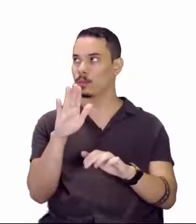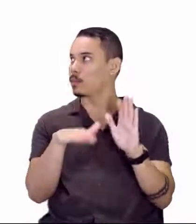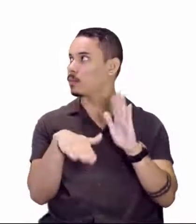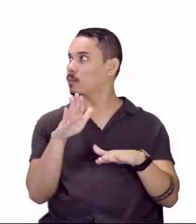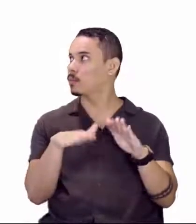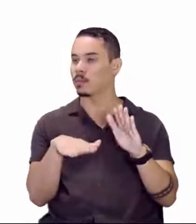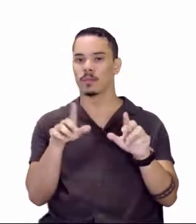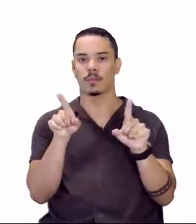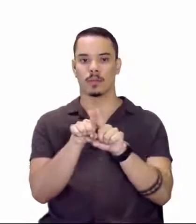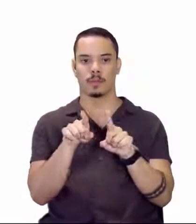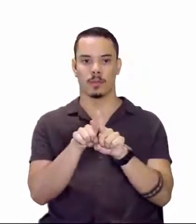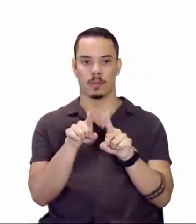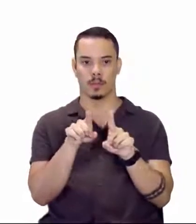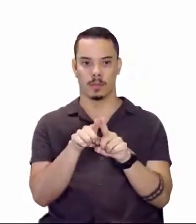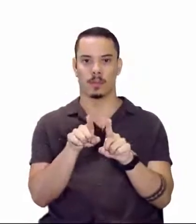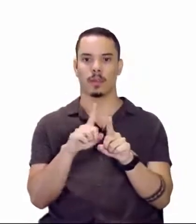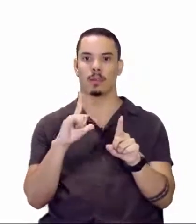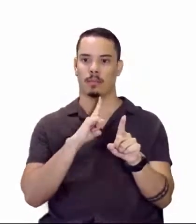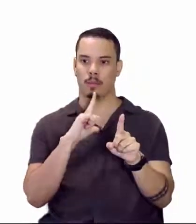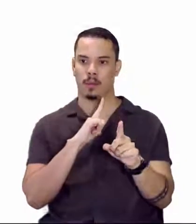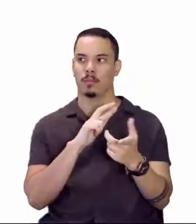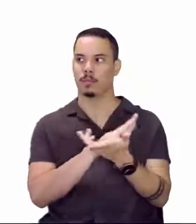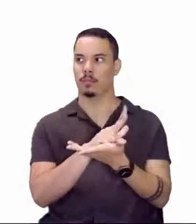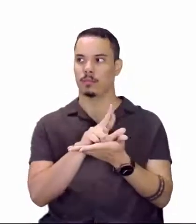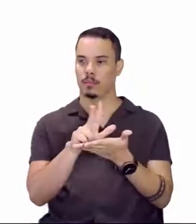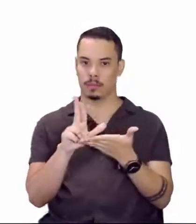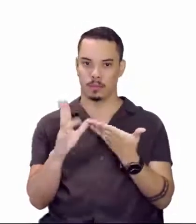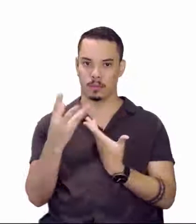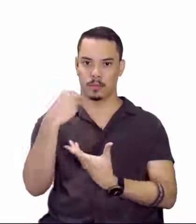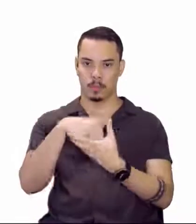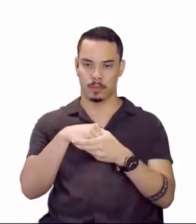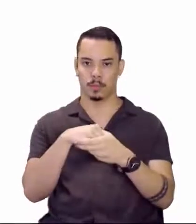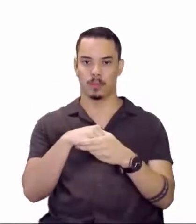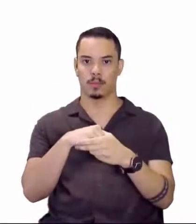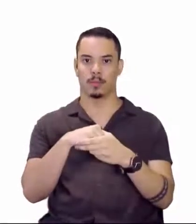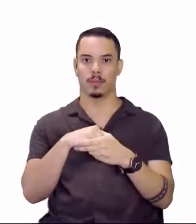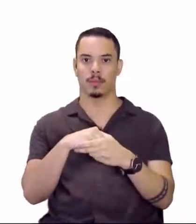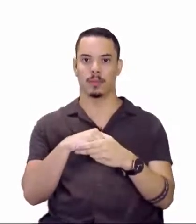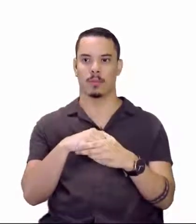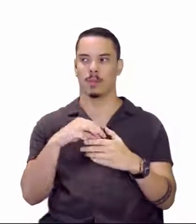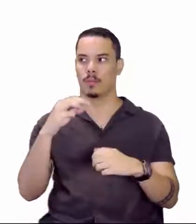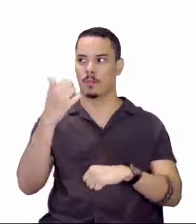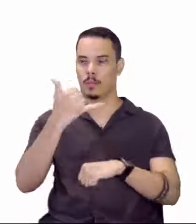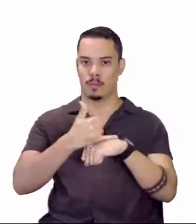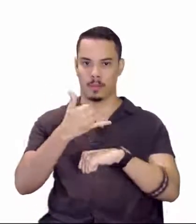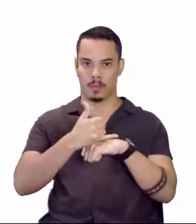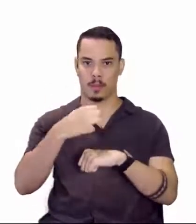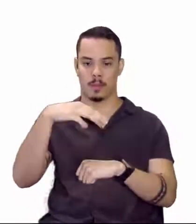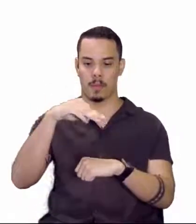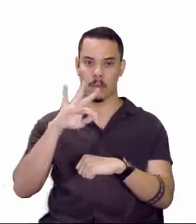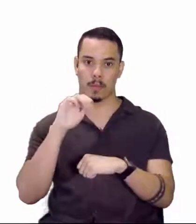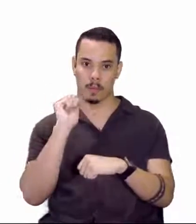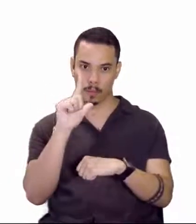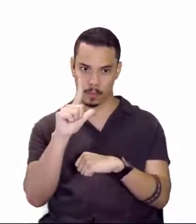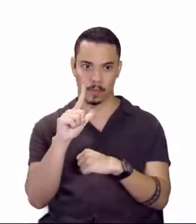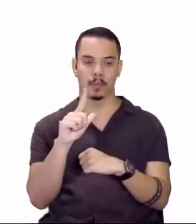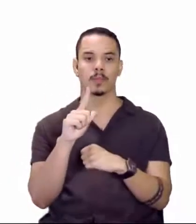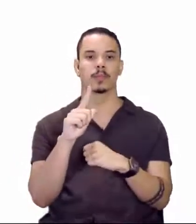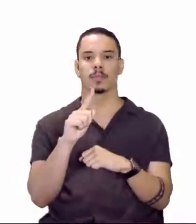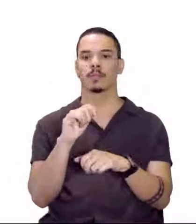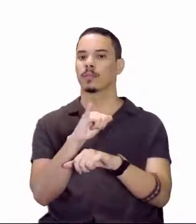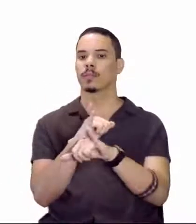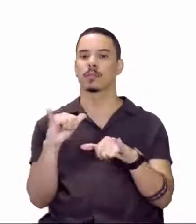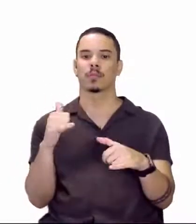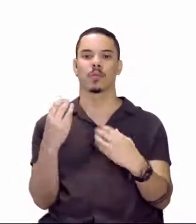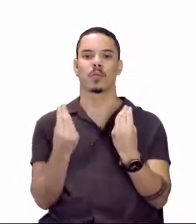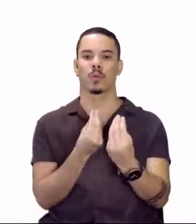Geralmente, as propriedades dos ametais indicam que eles não são